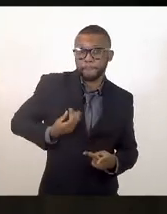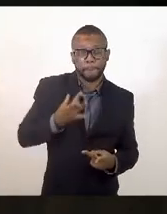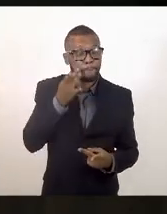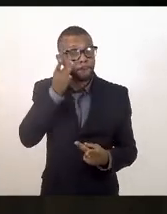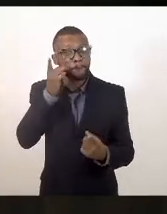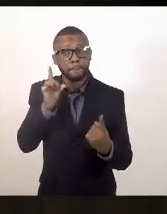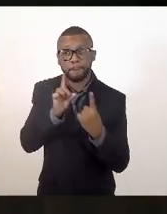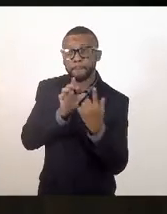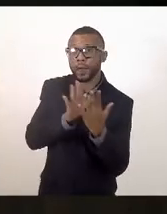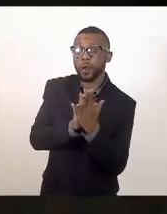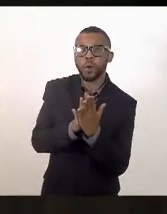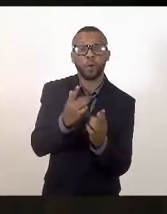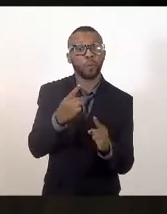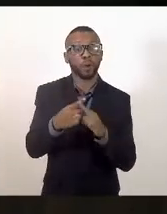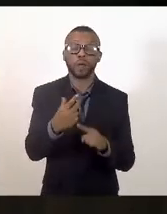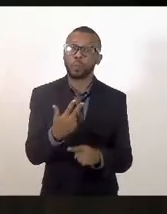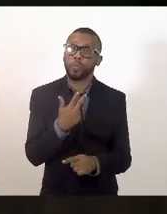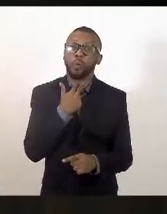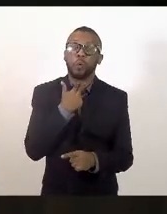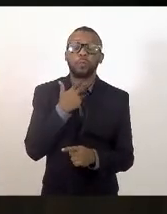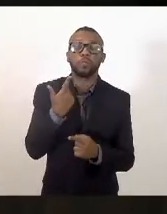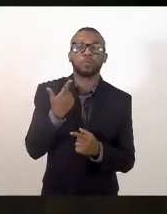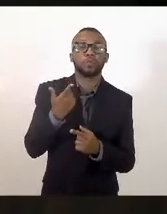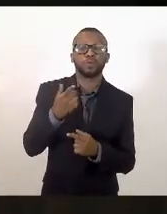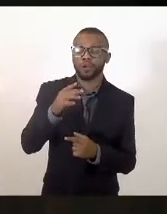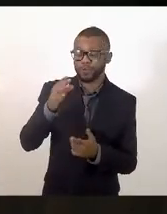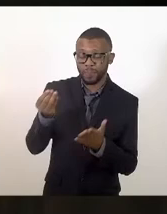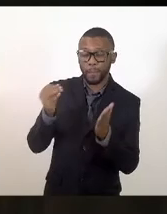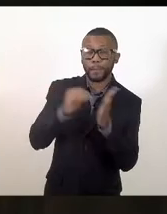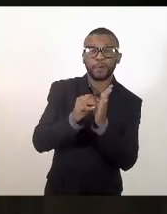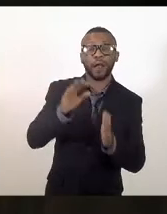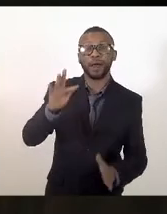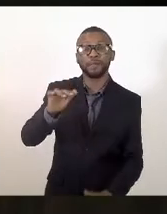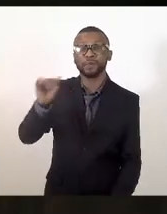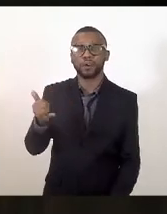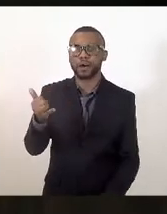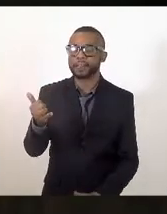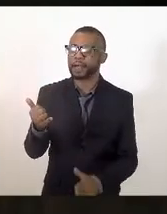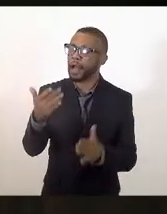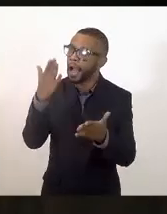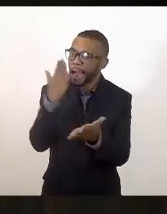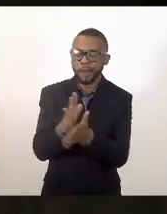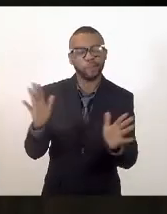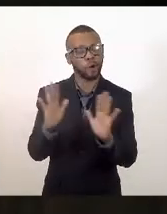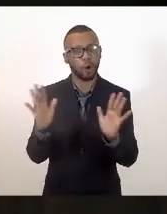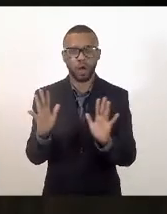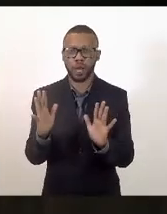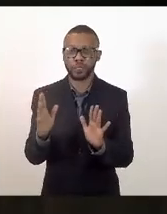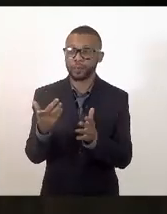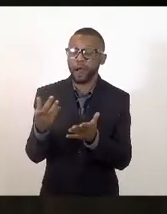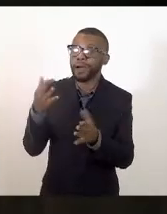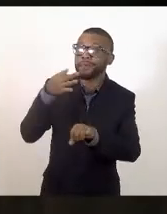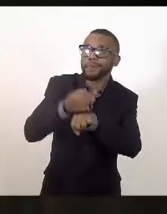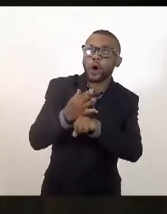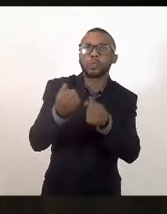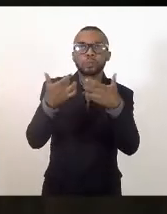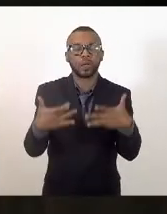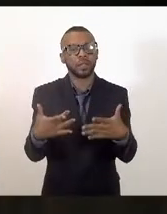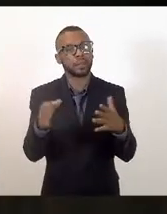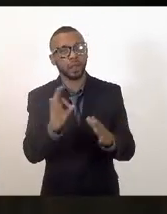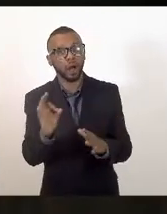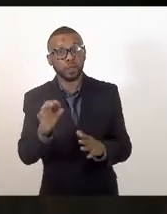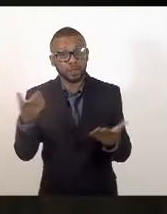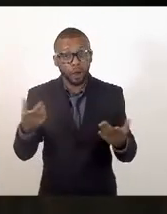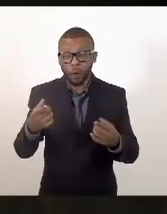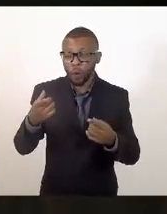como abonar faltas. Não existe mais. Então, se o parlamentar tem que dar